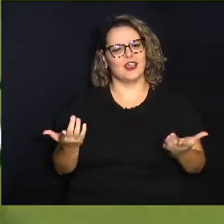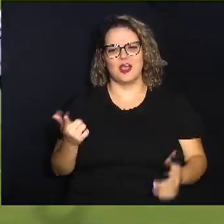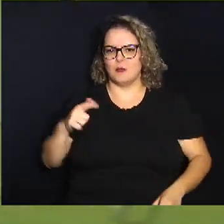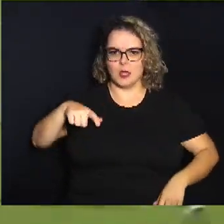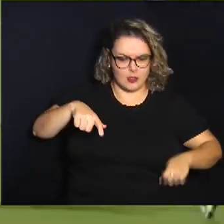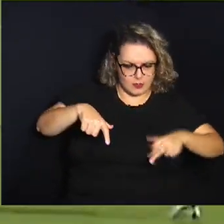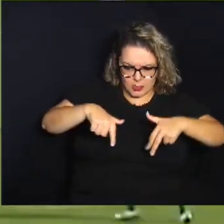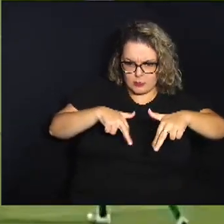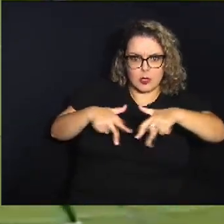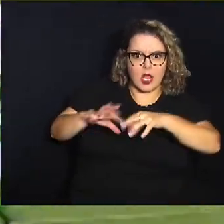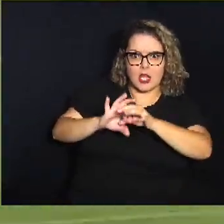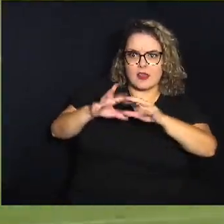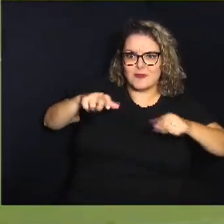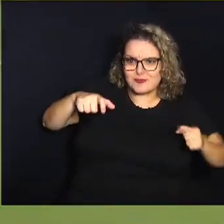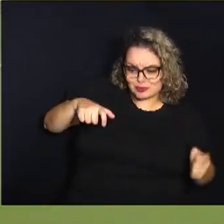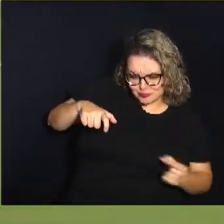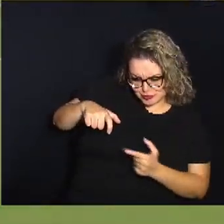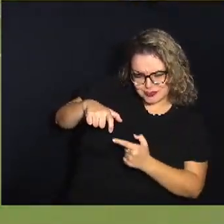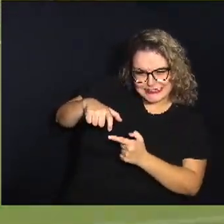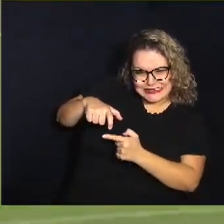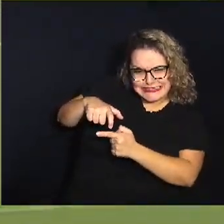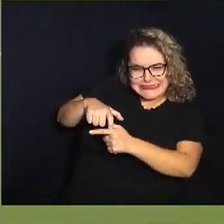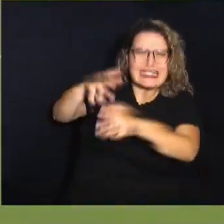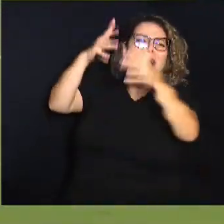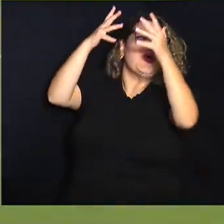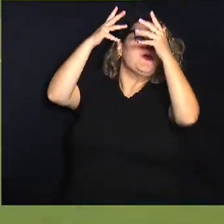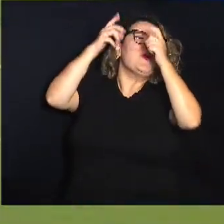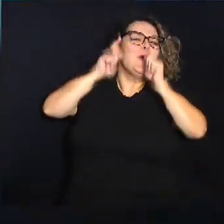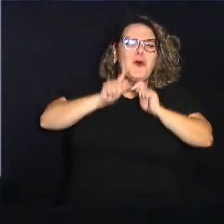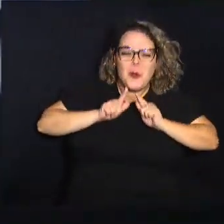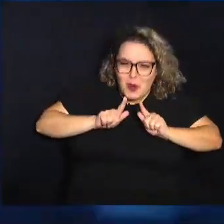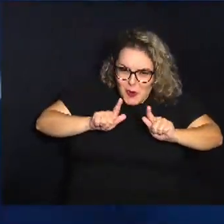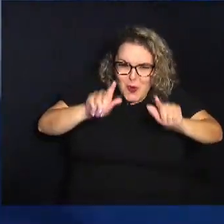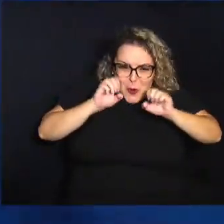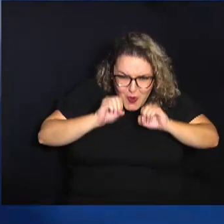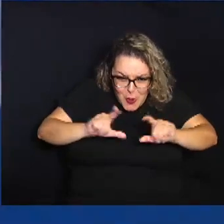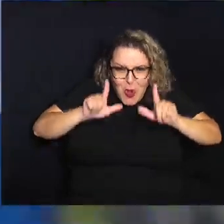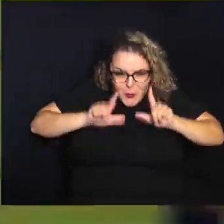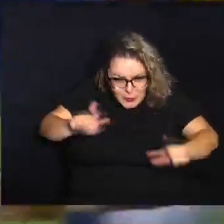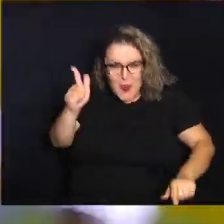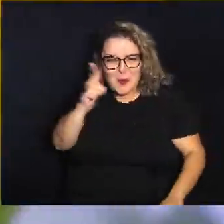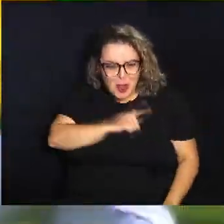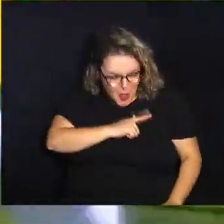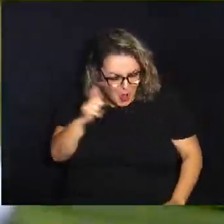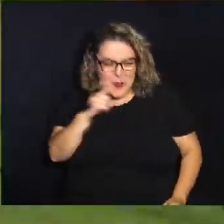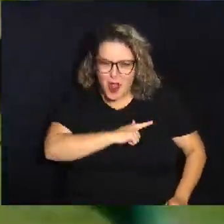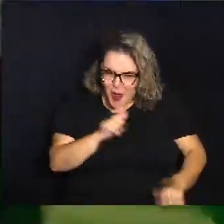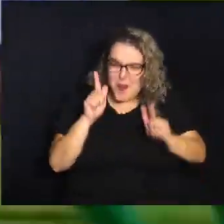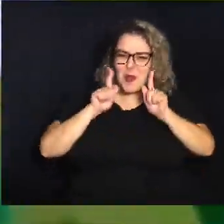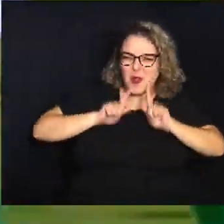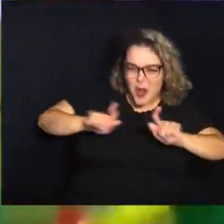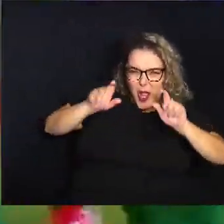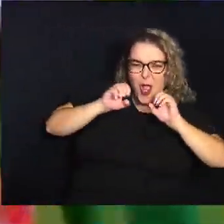pipico livre por baixo e vendado a partir da saia vai entrar gol do bugre gol do bugre gol